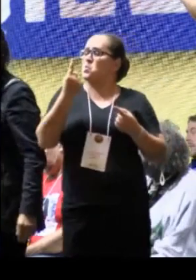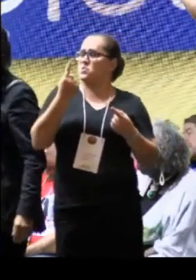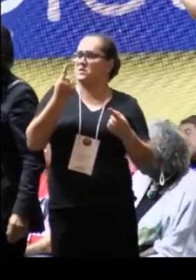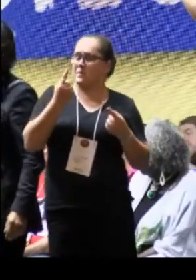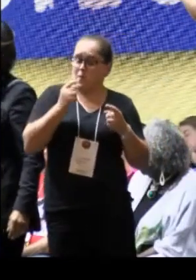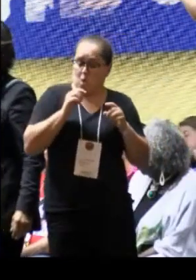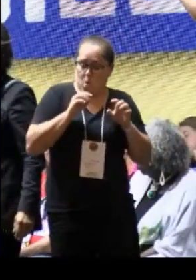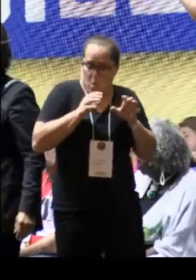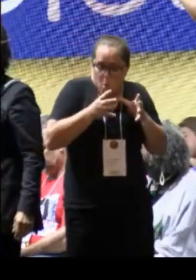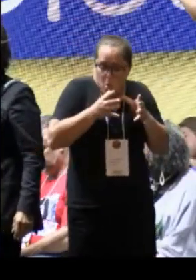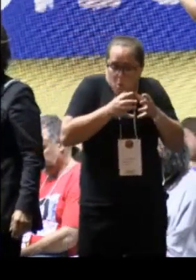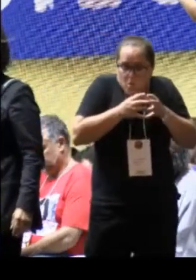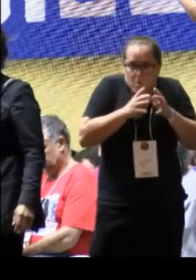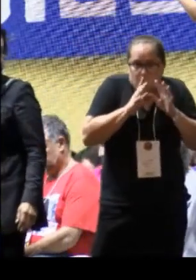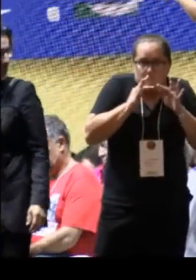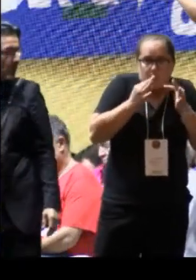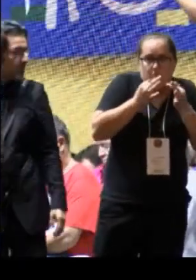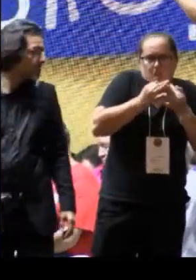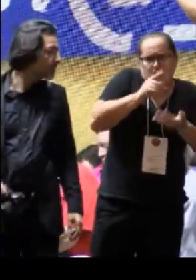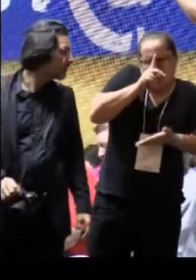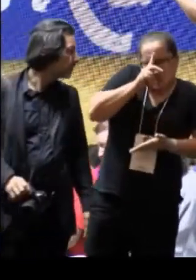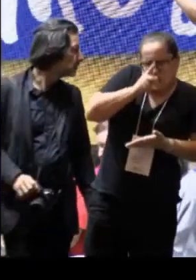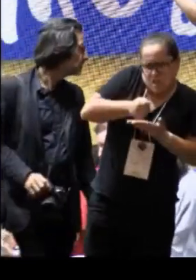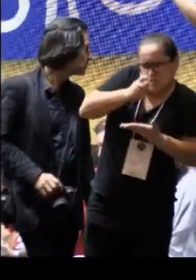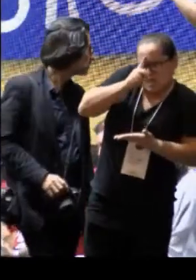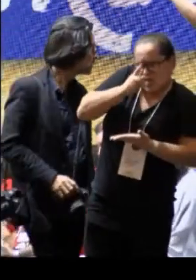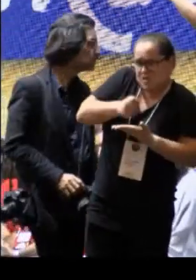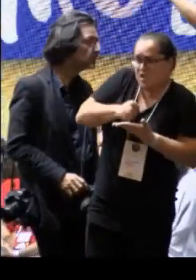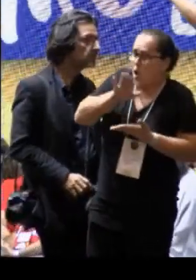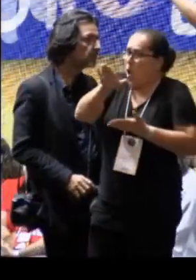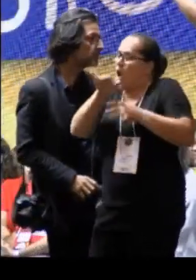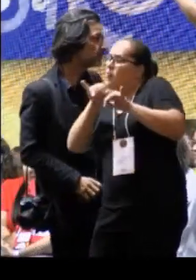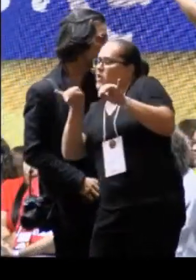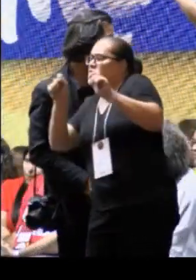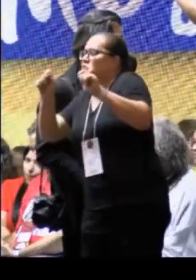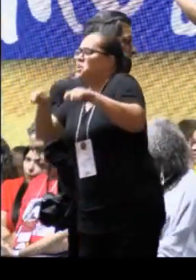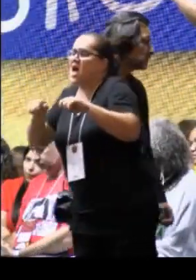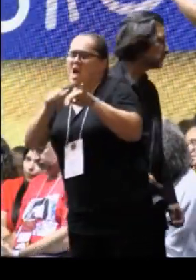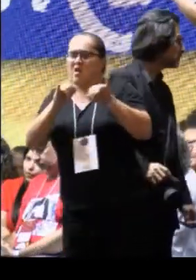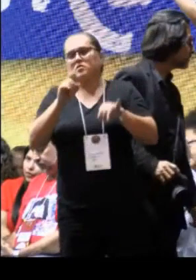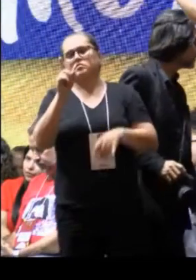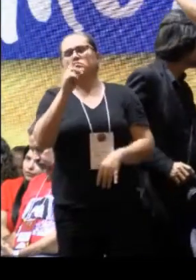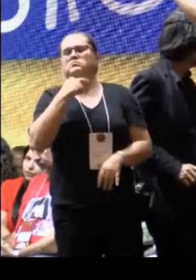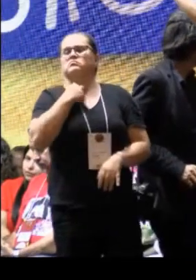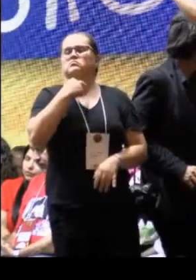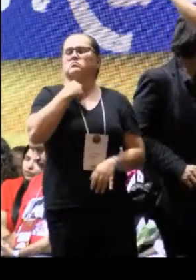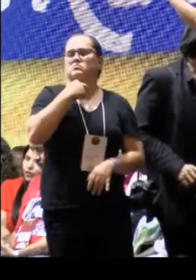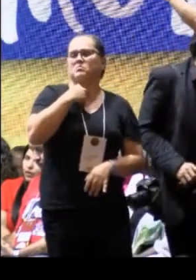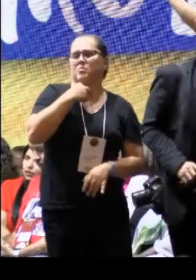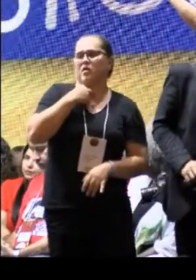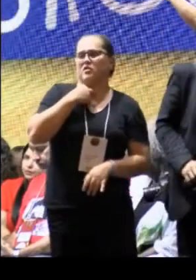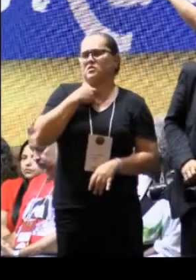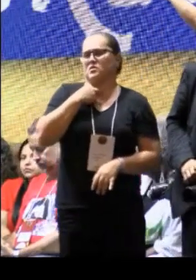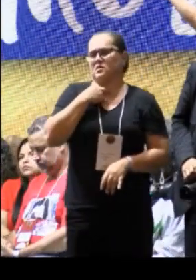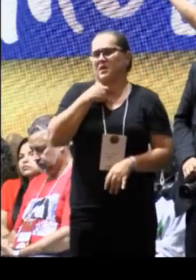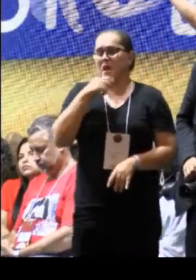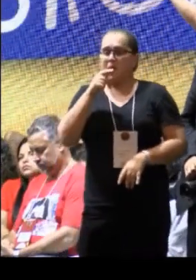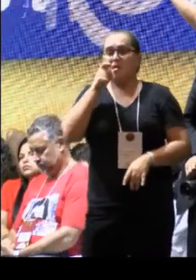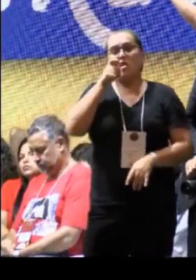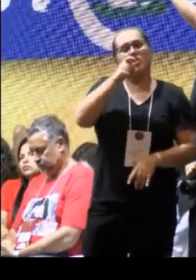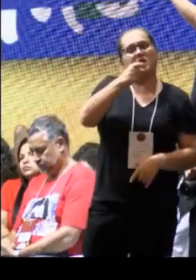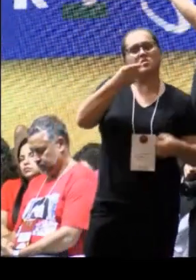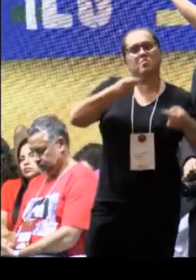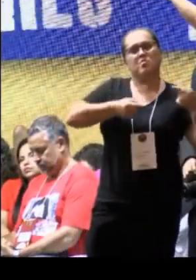grupo familiar decidir sozinho o que é notícia e o que não é, com base unicamente em seus interesses políticos